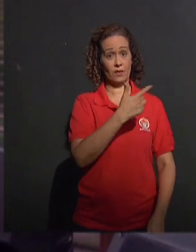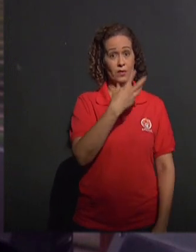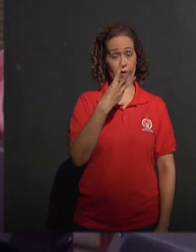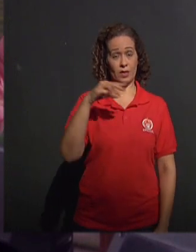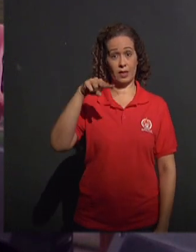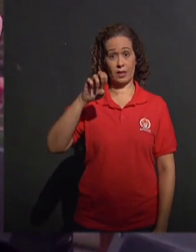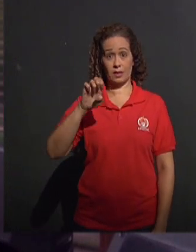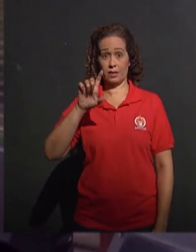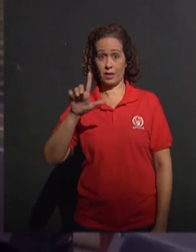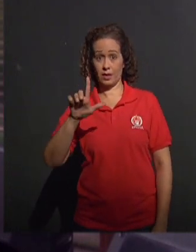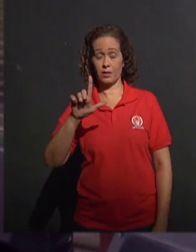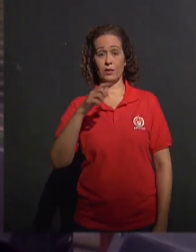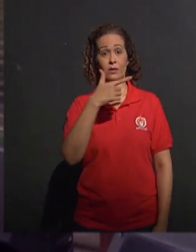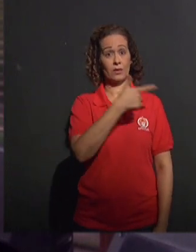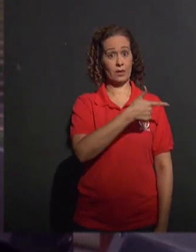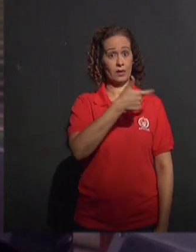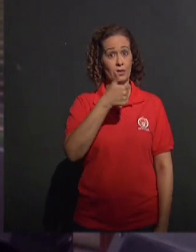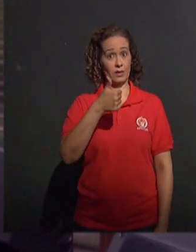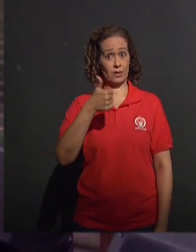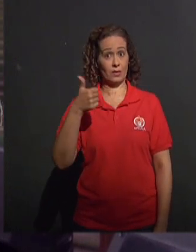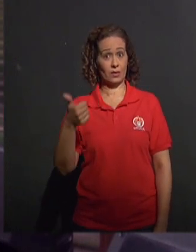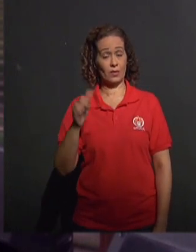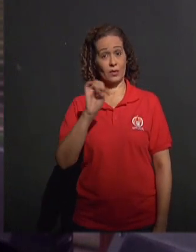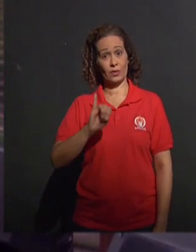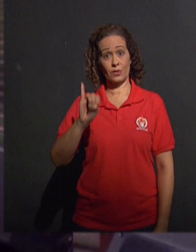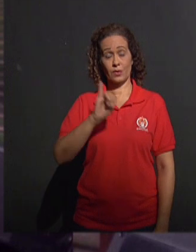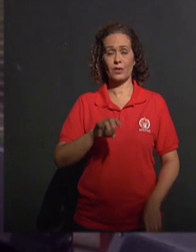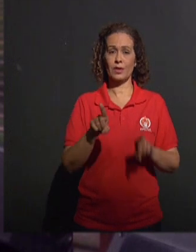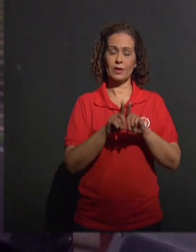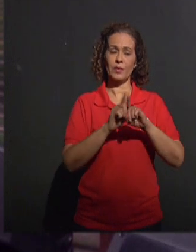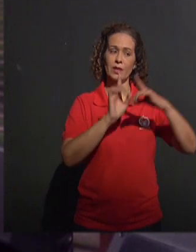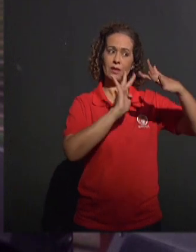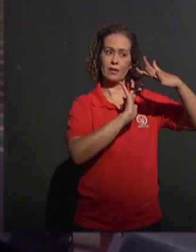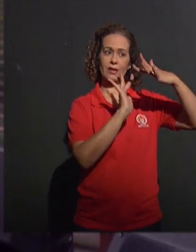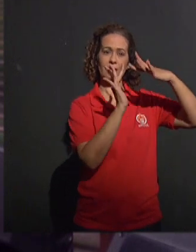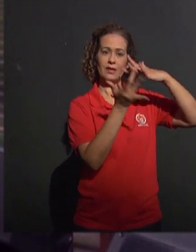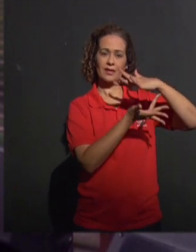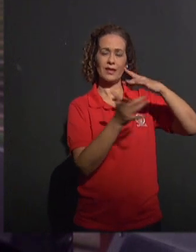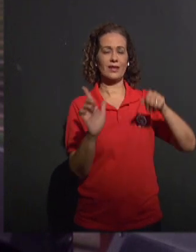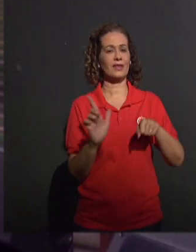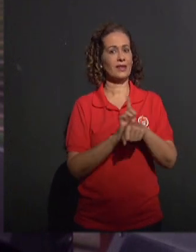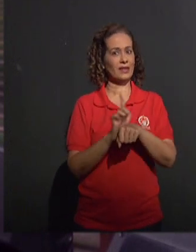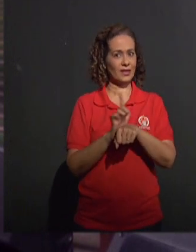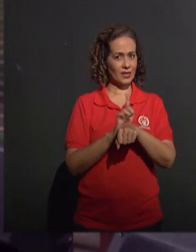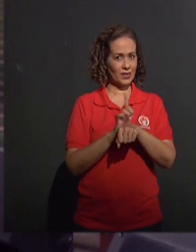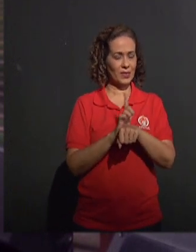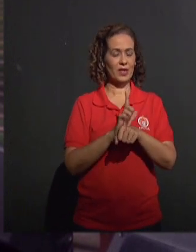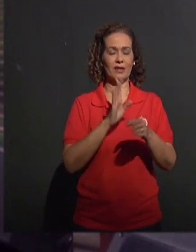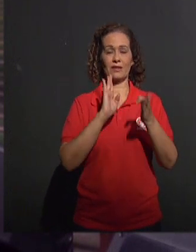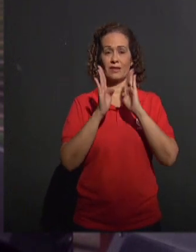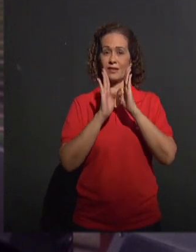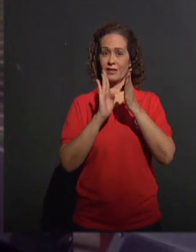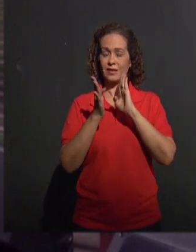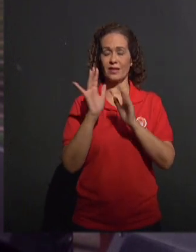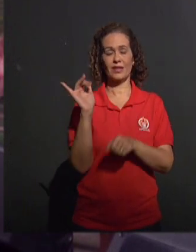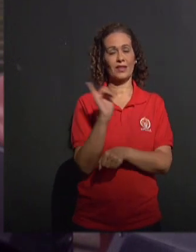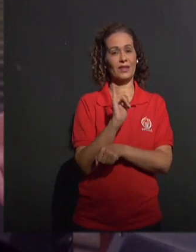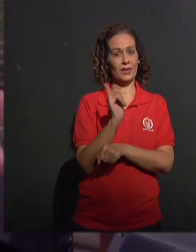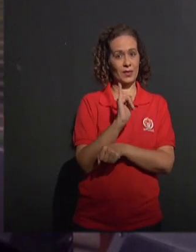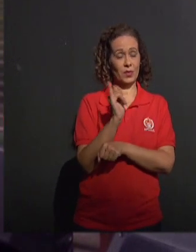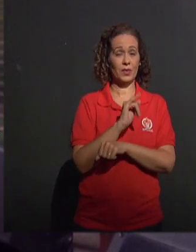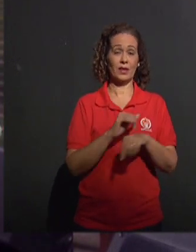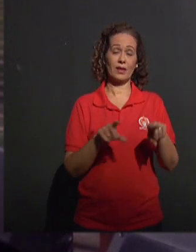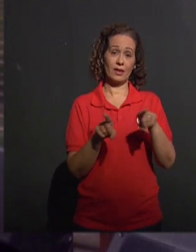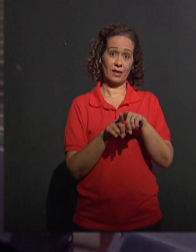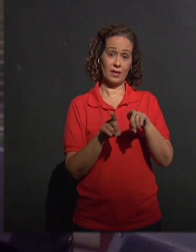Net e 211 Oi. E também nas redes sociais da Lagoinha, como Facebook e YouTube. E